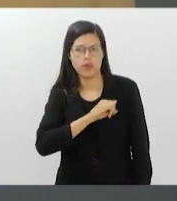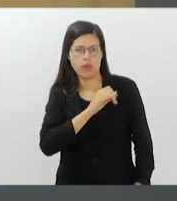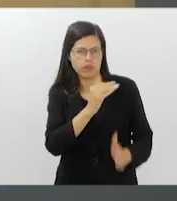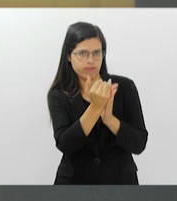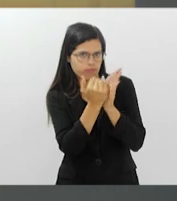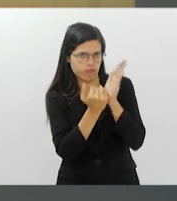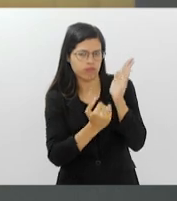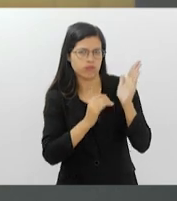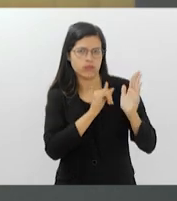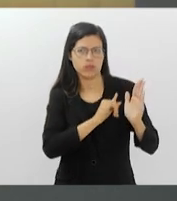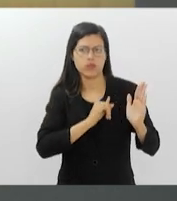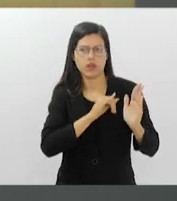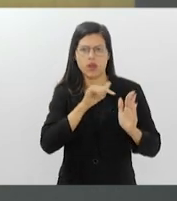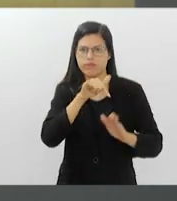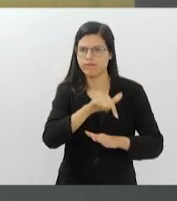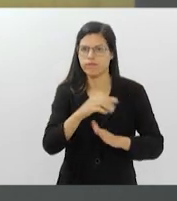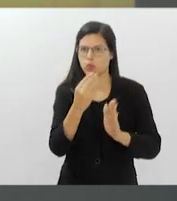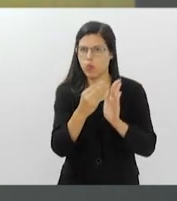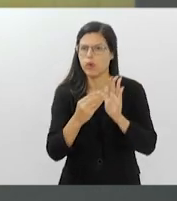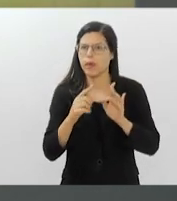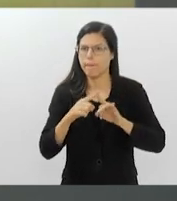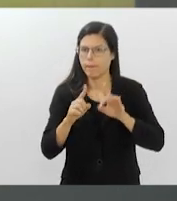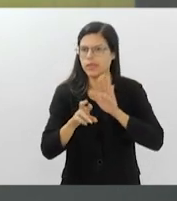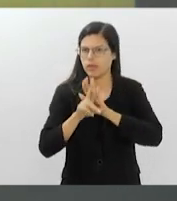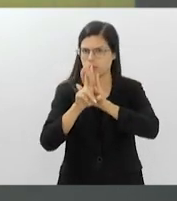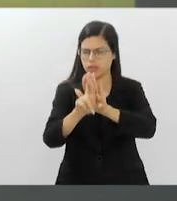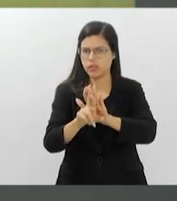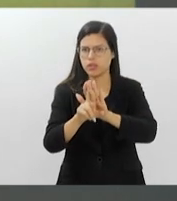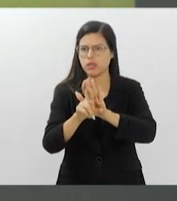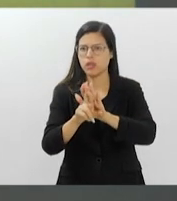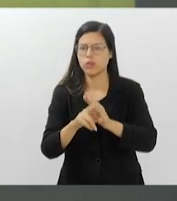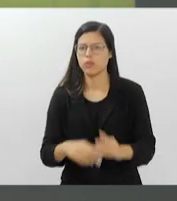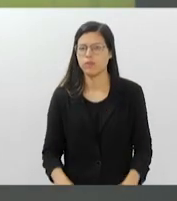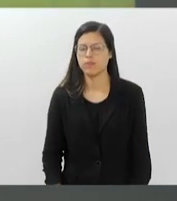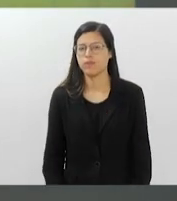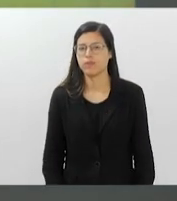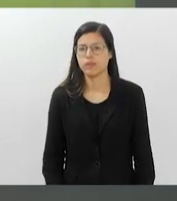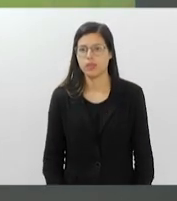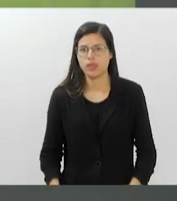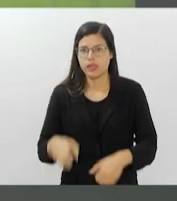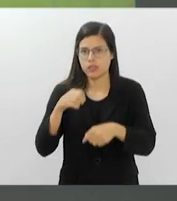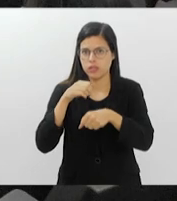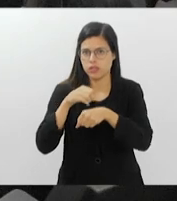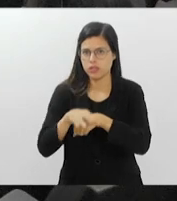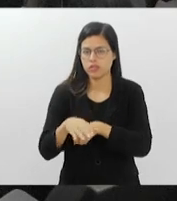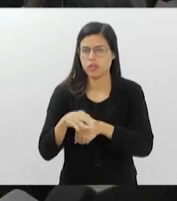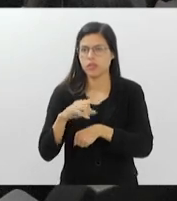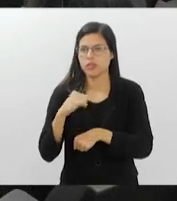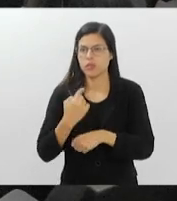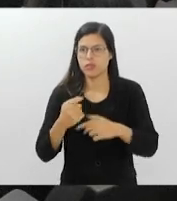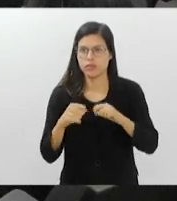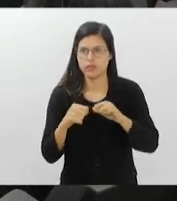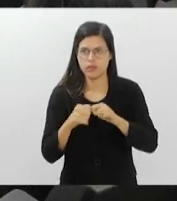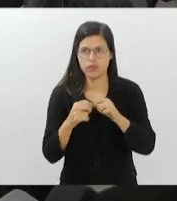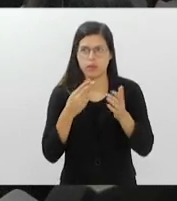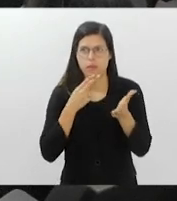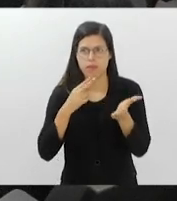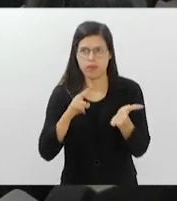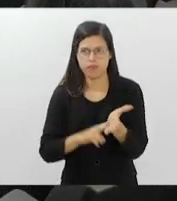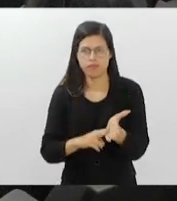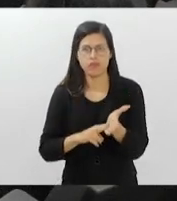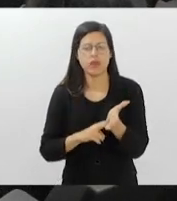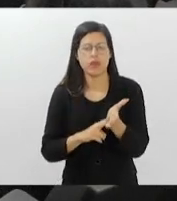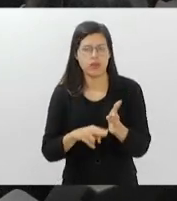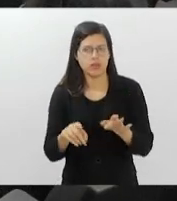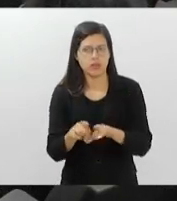aqui mas tá muito bem representado Então são indicações né e e a gente também fez uma carta da sociedade civil às